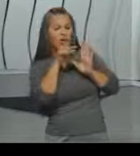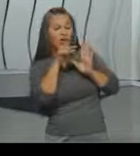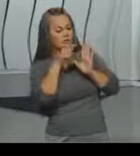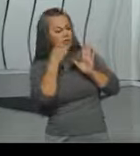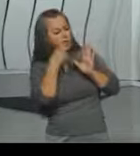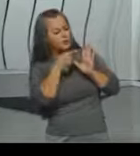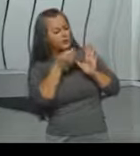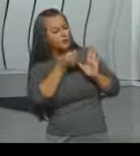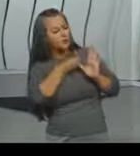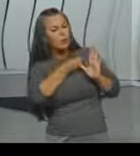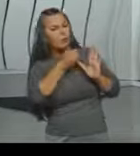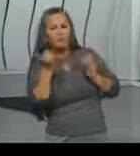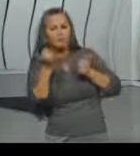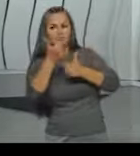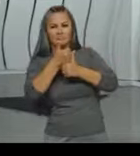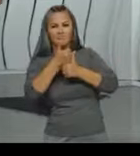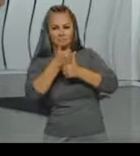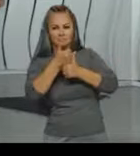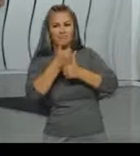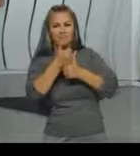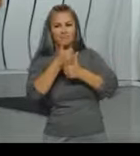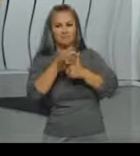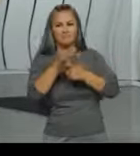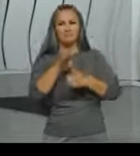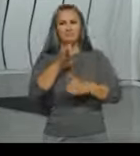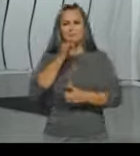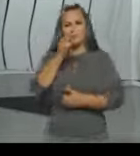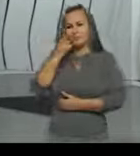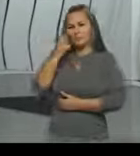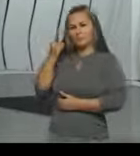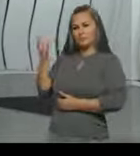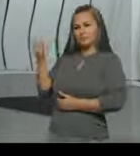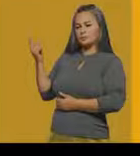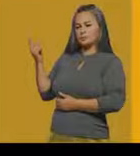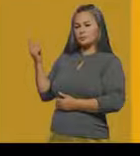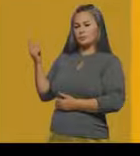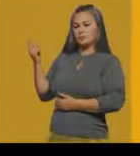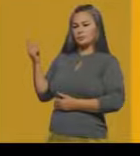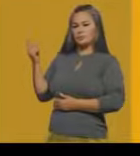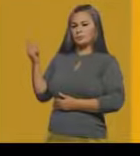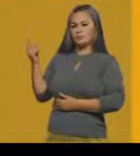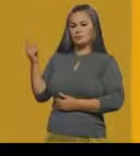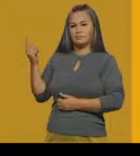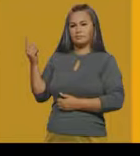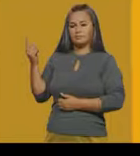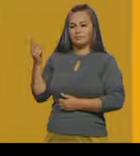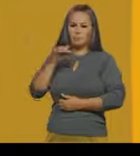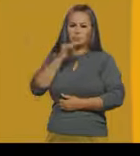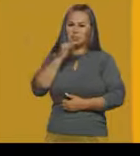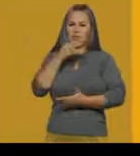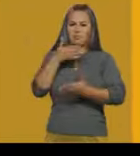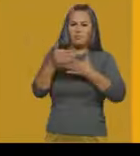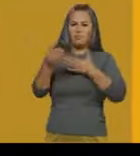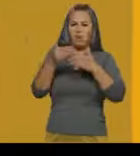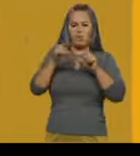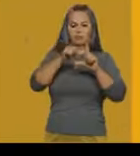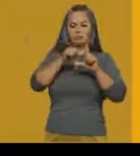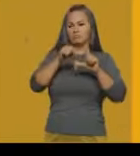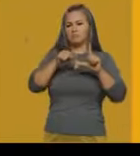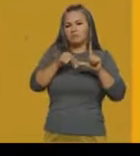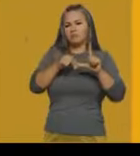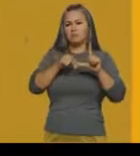fórmula. Beleza? Seguindo. Olha só. Então, eu tenho um ângulo qualquer. Estou